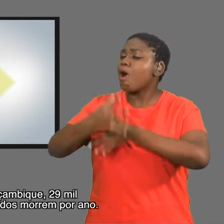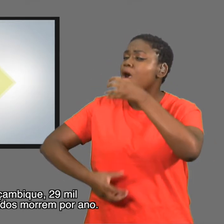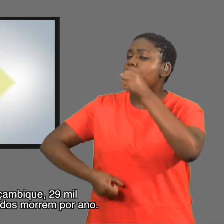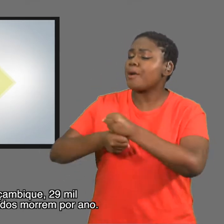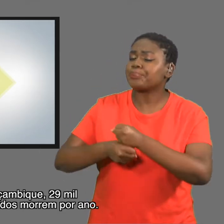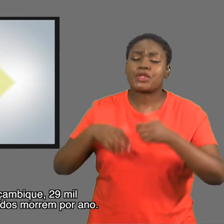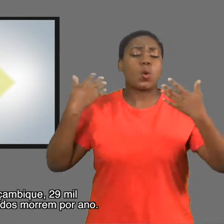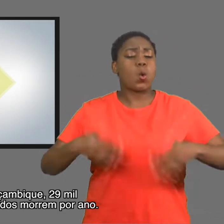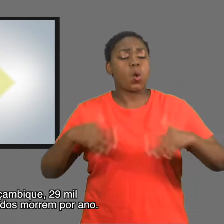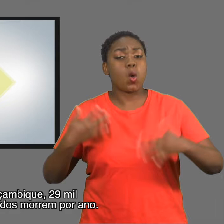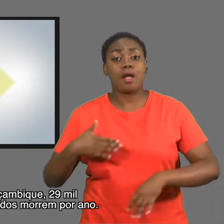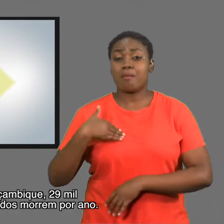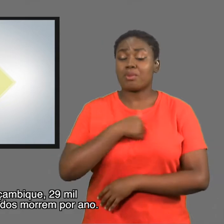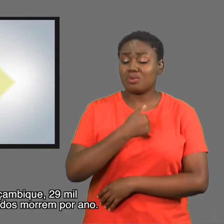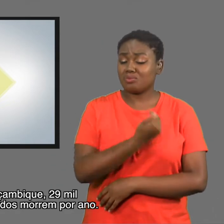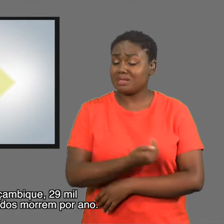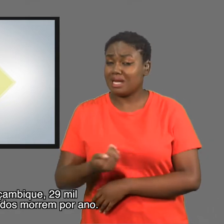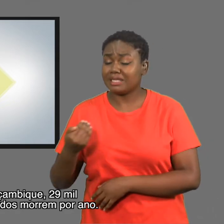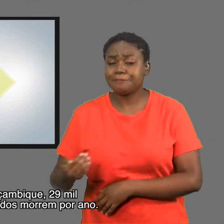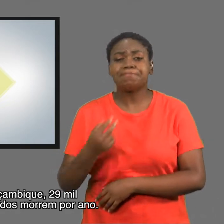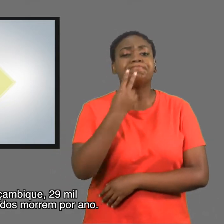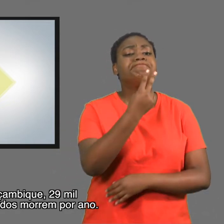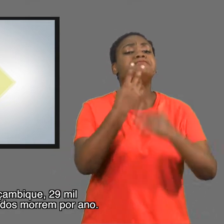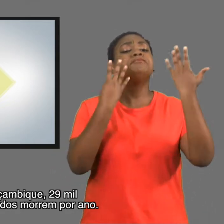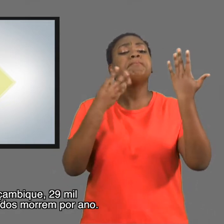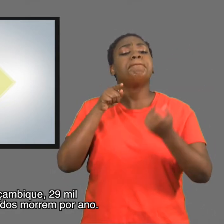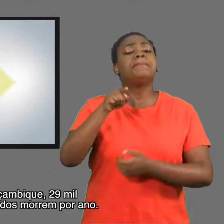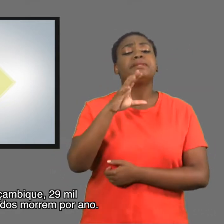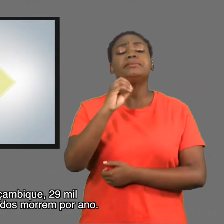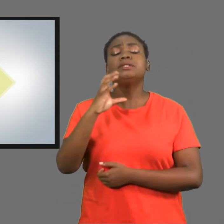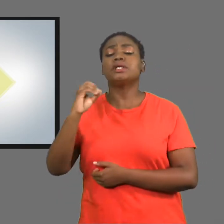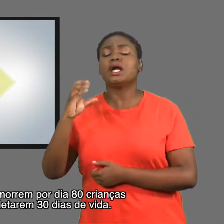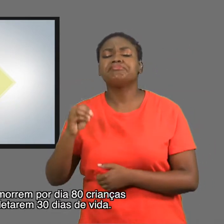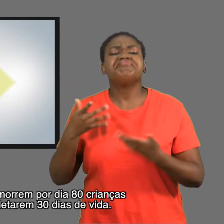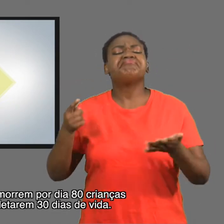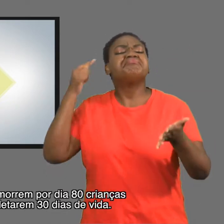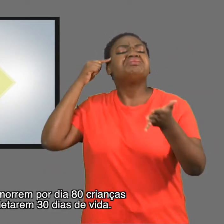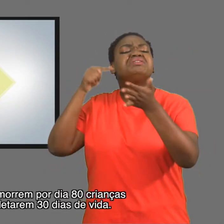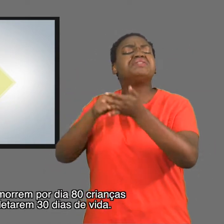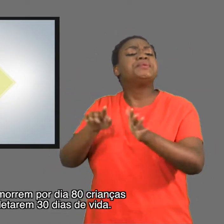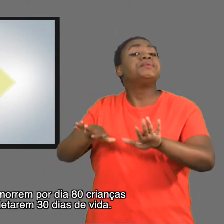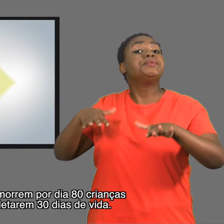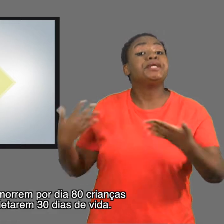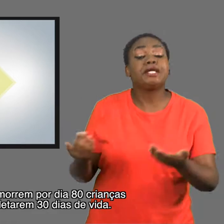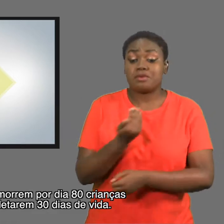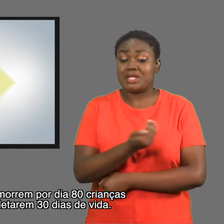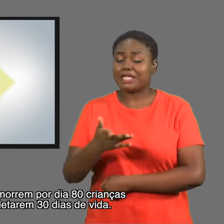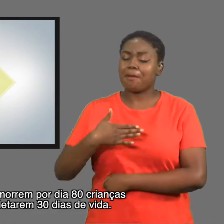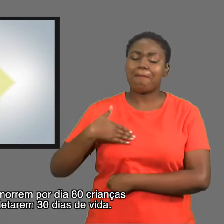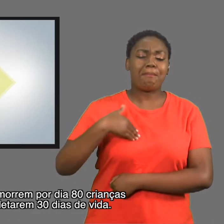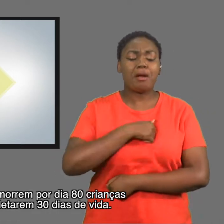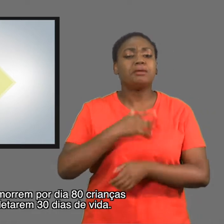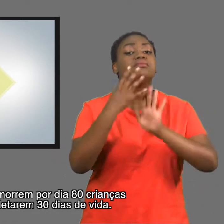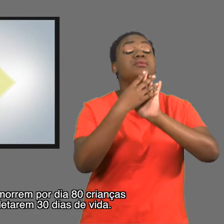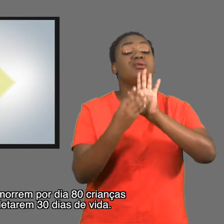Em Moçambique, 29 mil recém-nascidos morrem por ano. Isto significa que morrem por dia 80